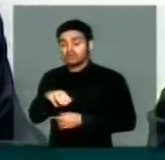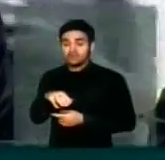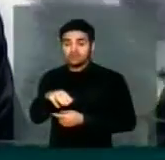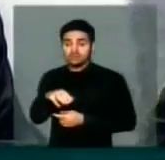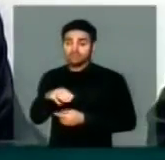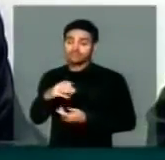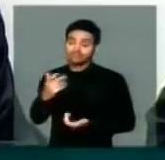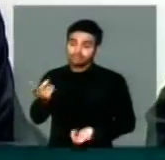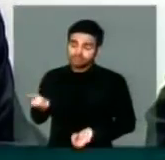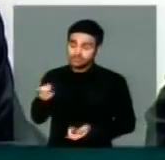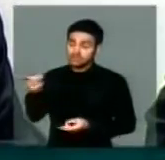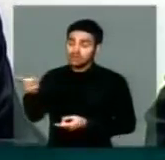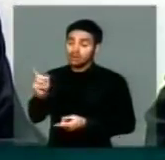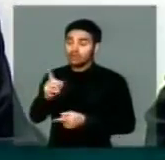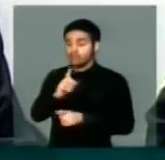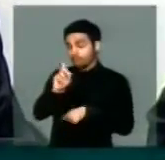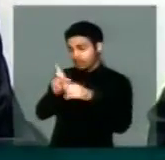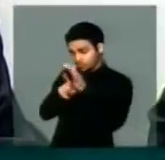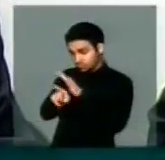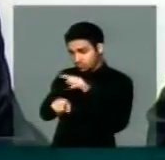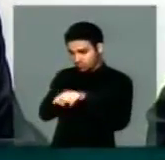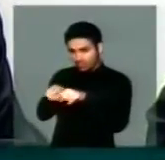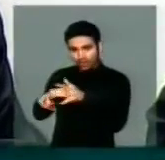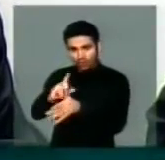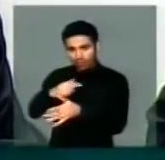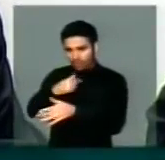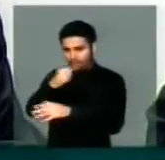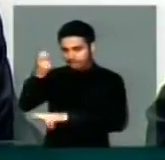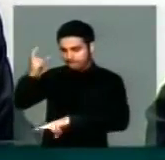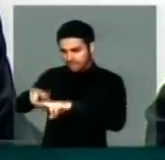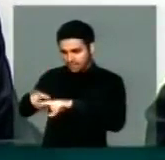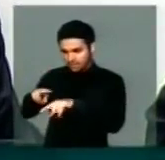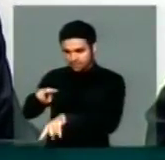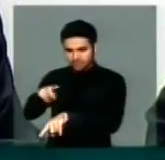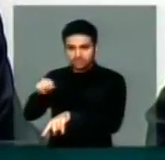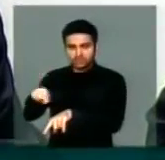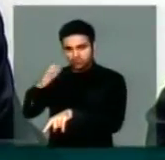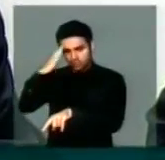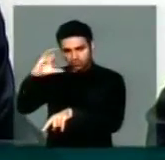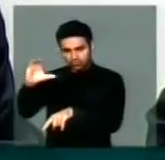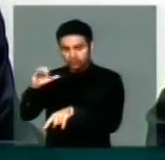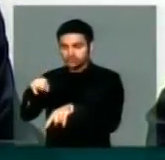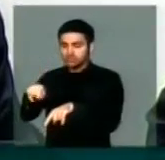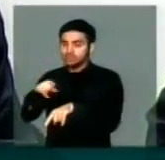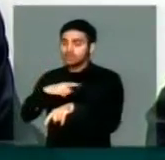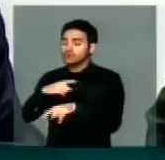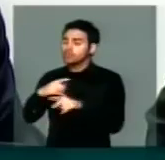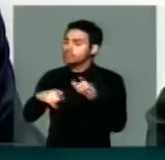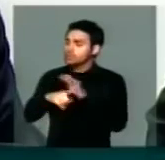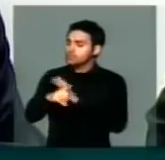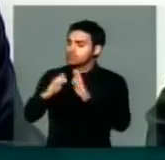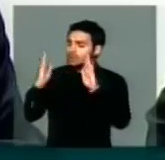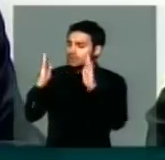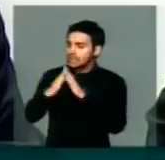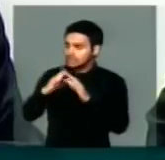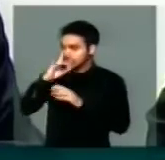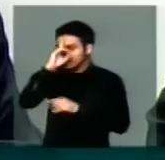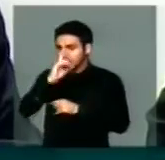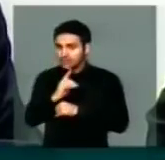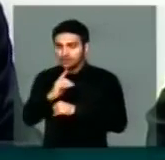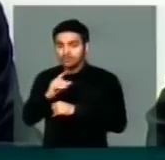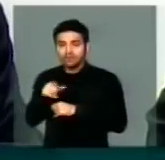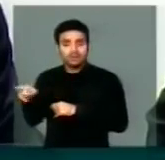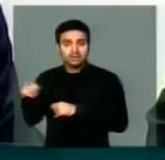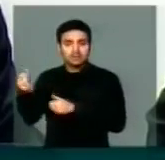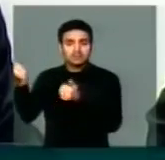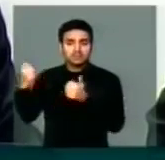Jaime perguntou ao declarante quando esteve preso na carceragem da superintendência aqui em Curitiba sobre uma casa amarela e um condomínio da Barra. Que o